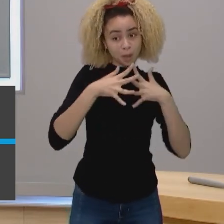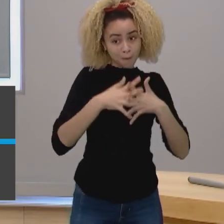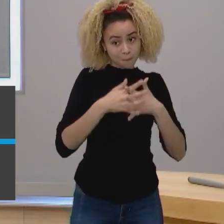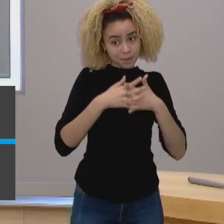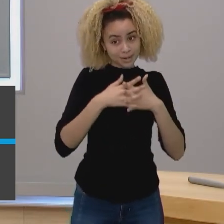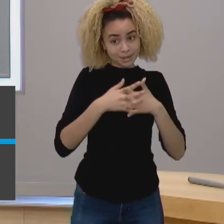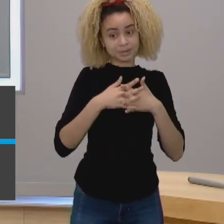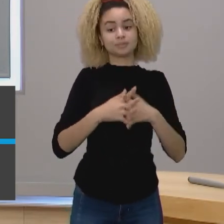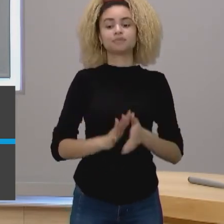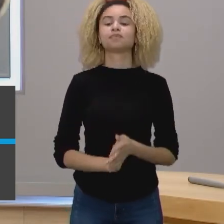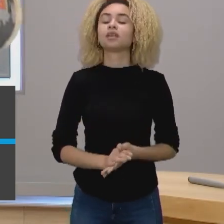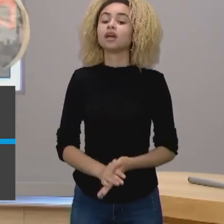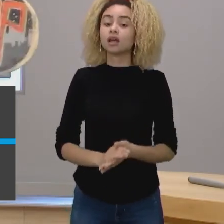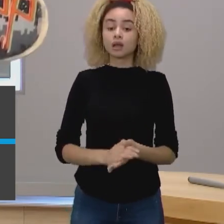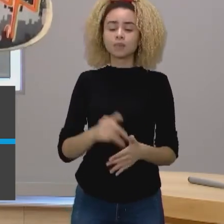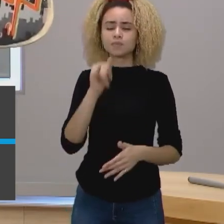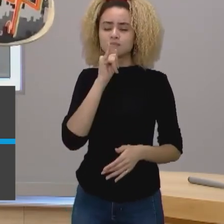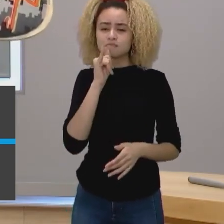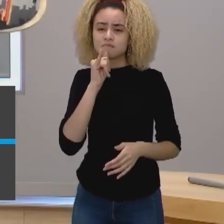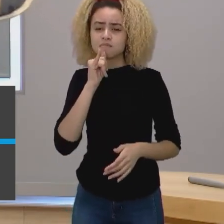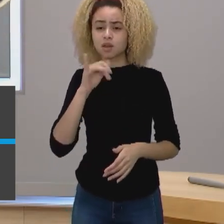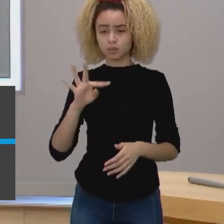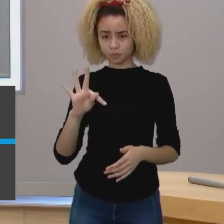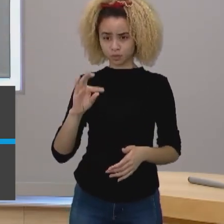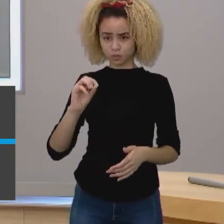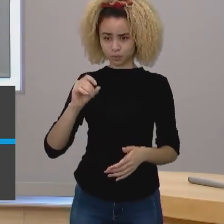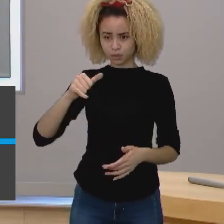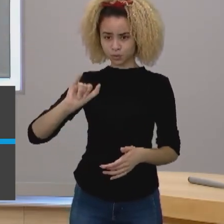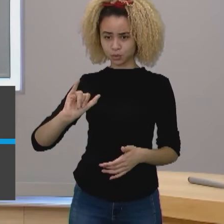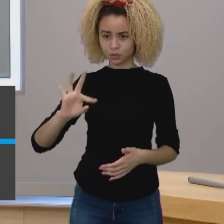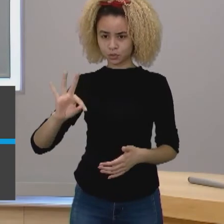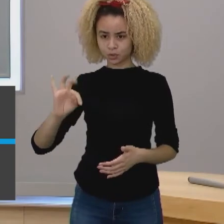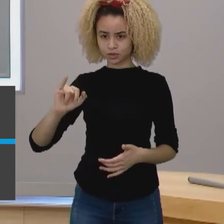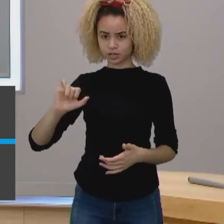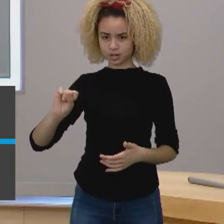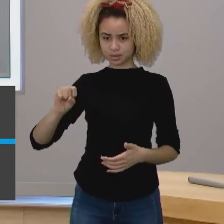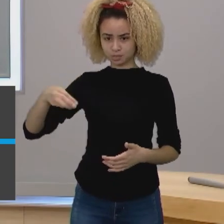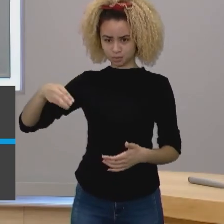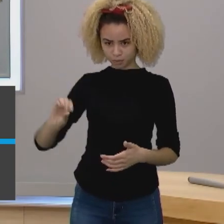também, né? No toyotismo tem essa questão da